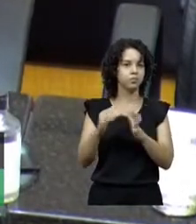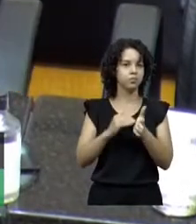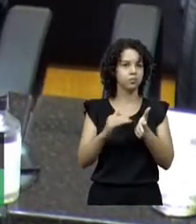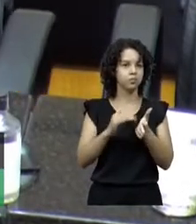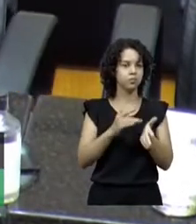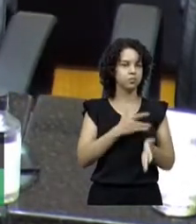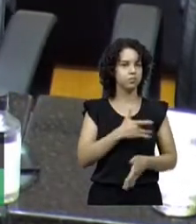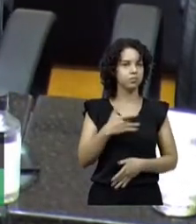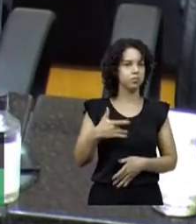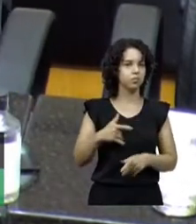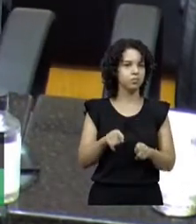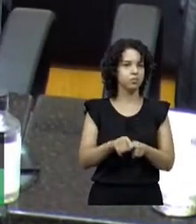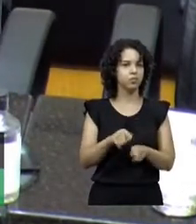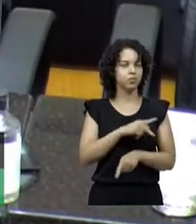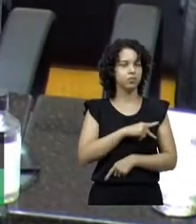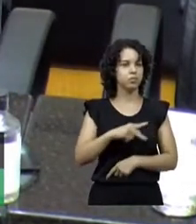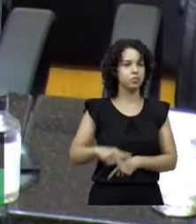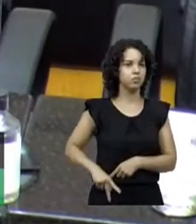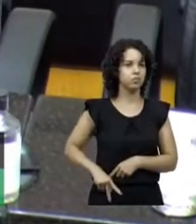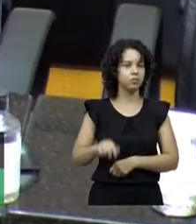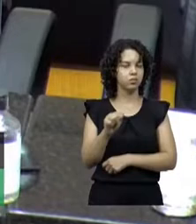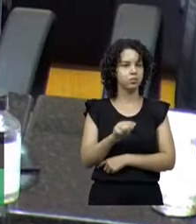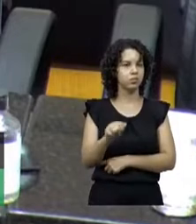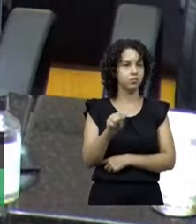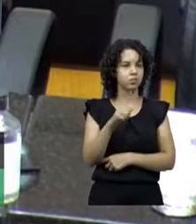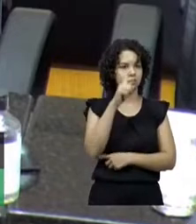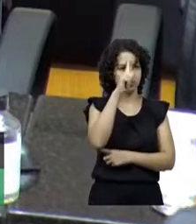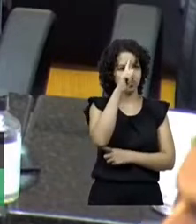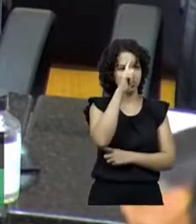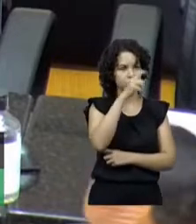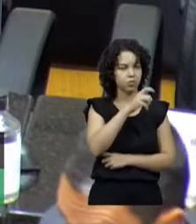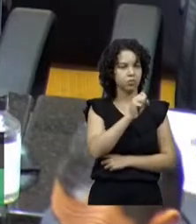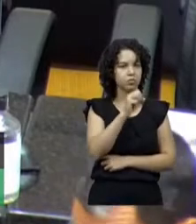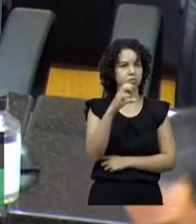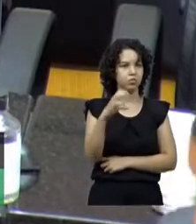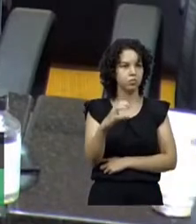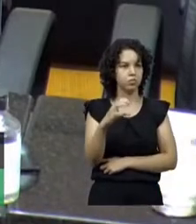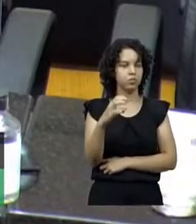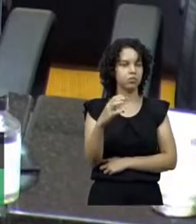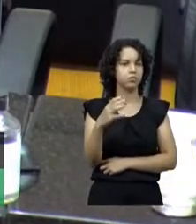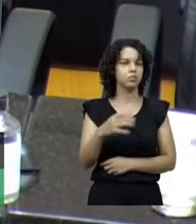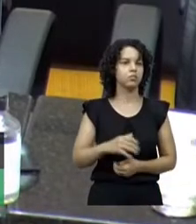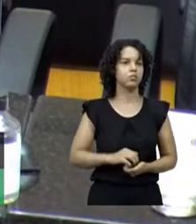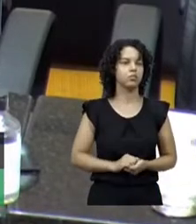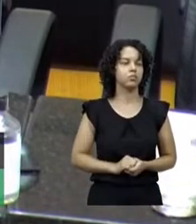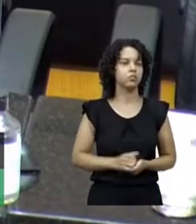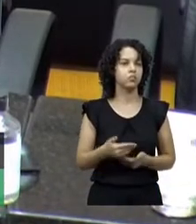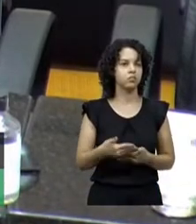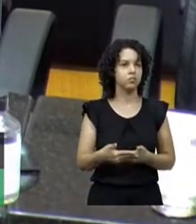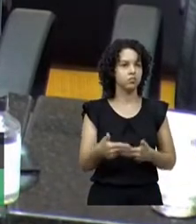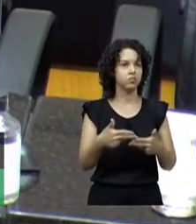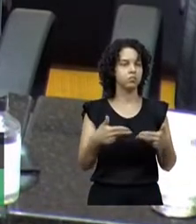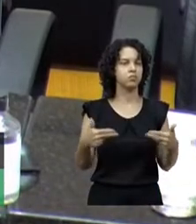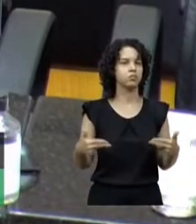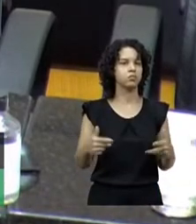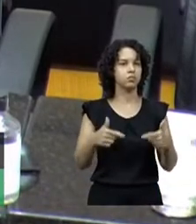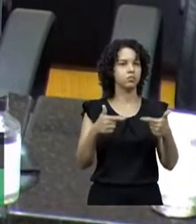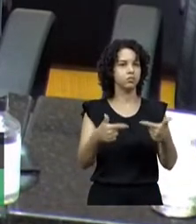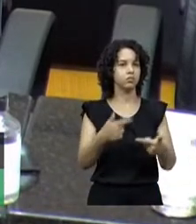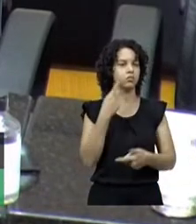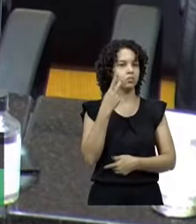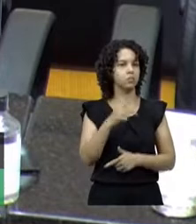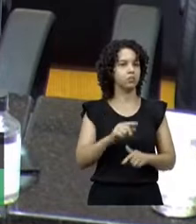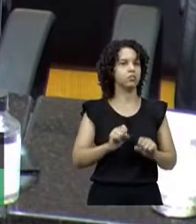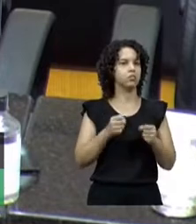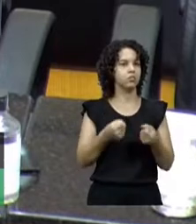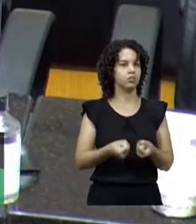presidentes das associações hospitalares de Santa Catarina, onde vai ser lançada a Frente Parlamentar em Defesa